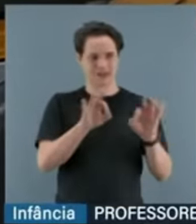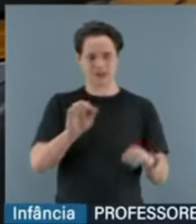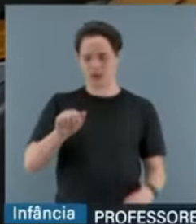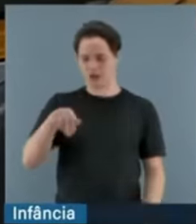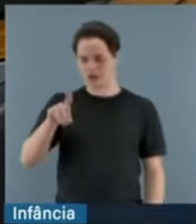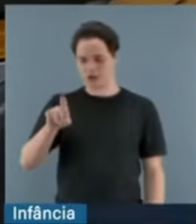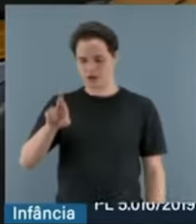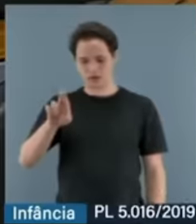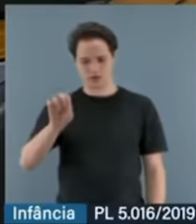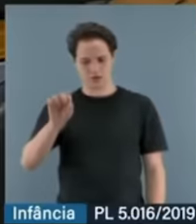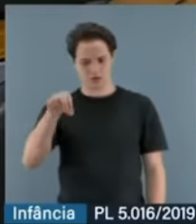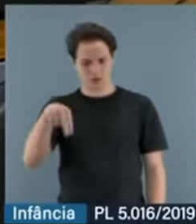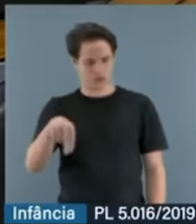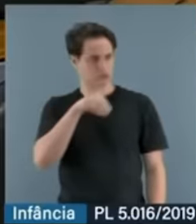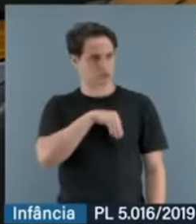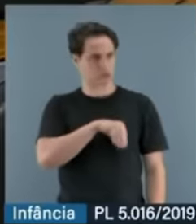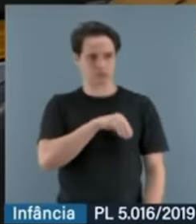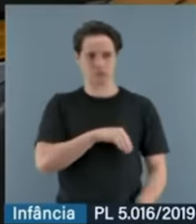salário.